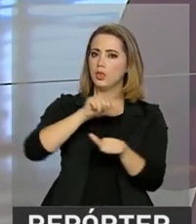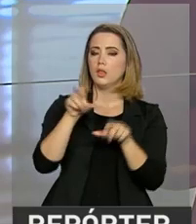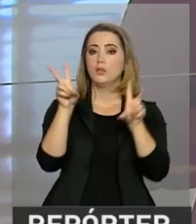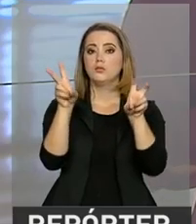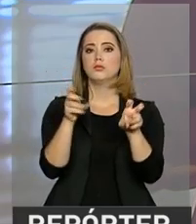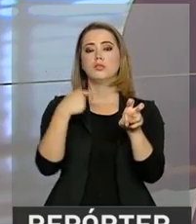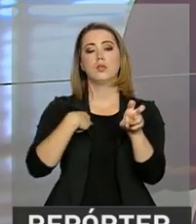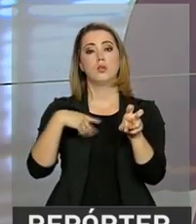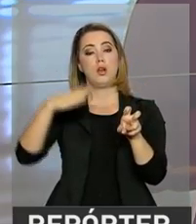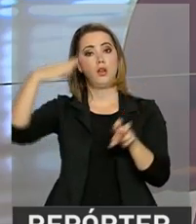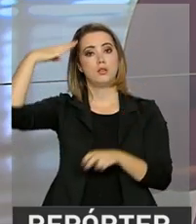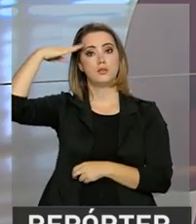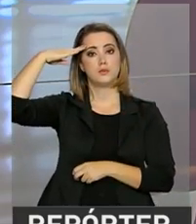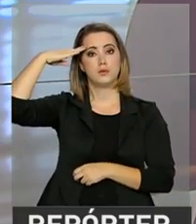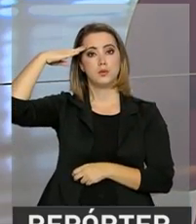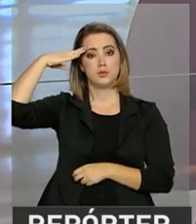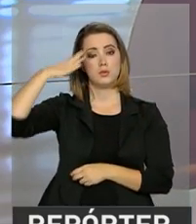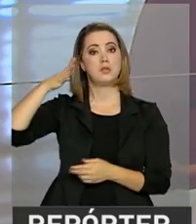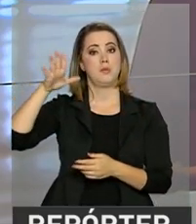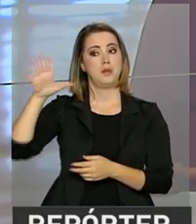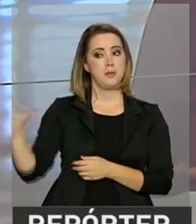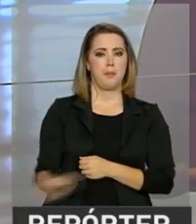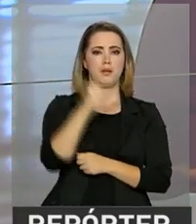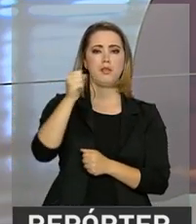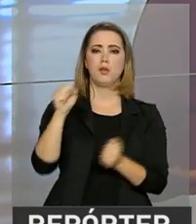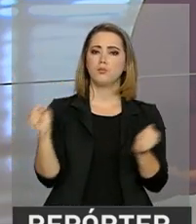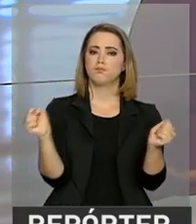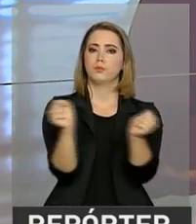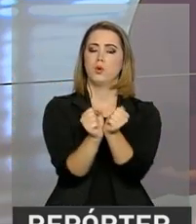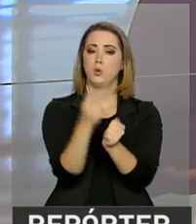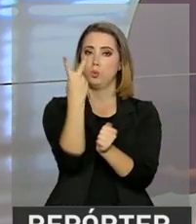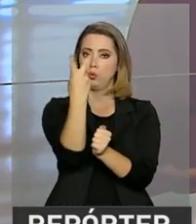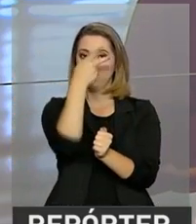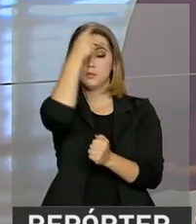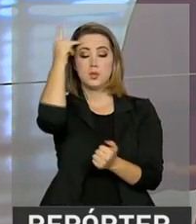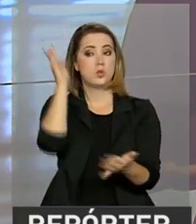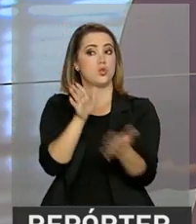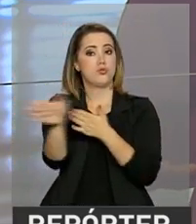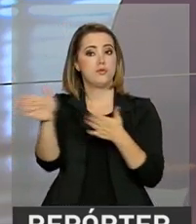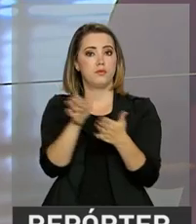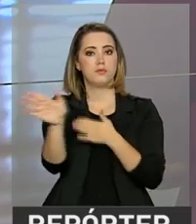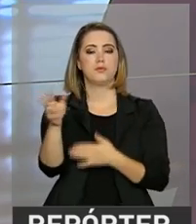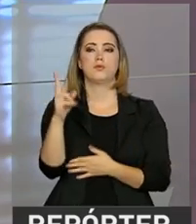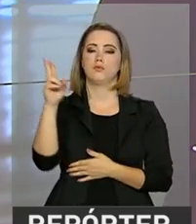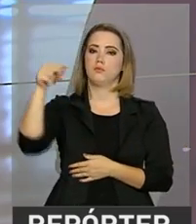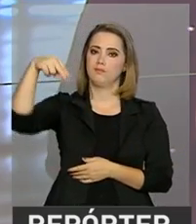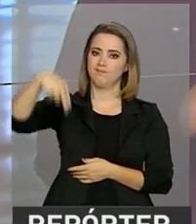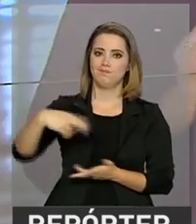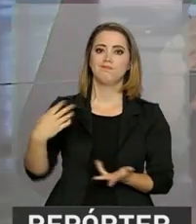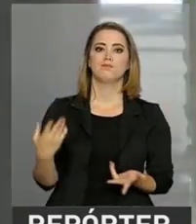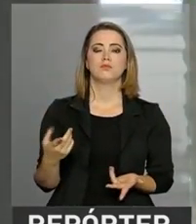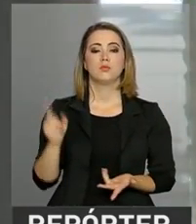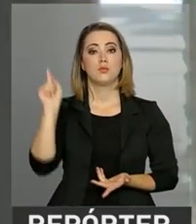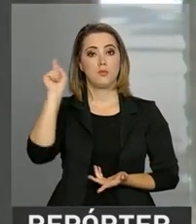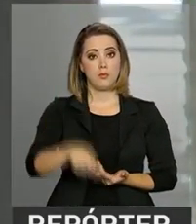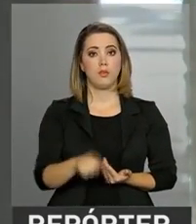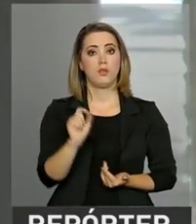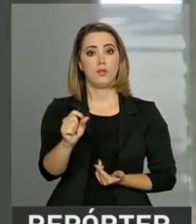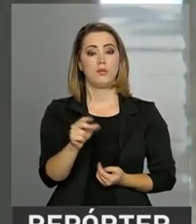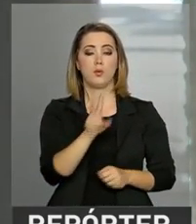forças armadas prenderam dois fugitivos do presídio do rio grande do norte é isso mesmo é esse mesmo roberto com reforço no patrulhamento